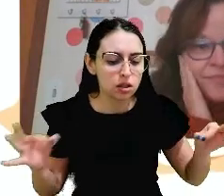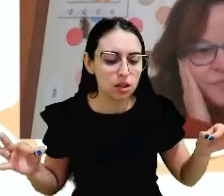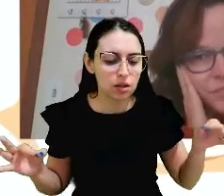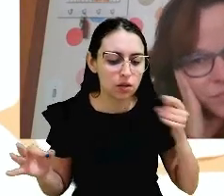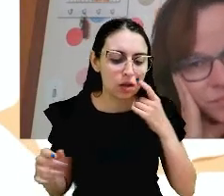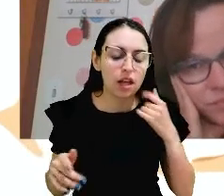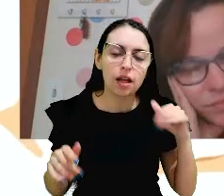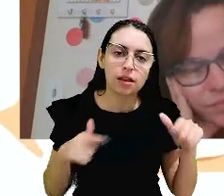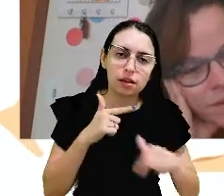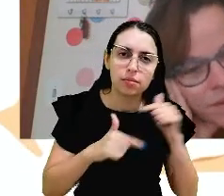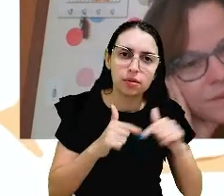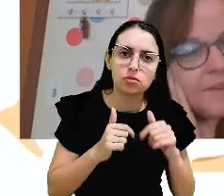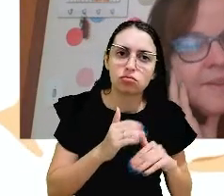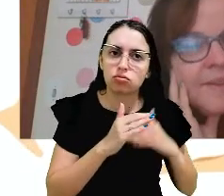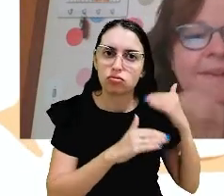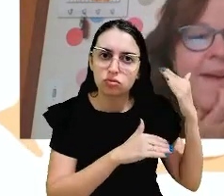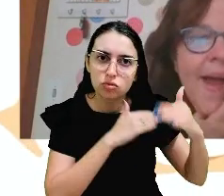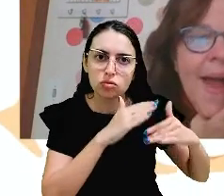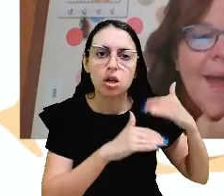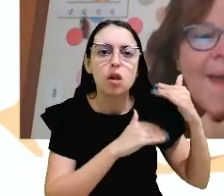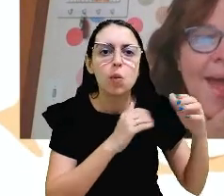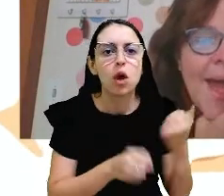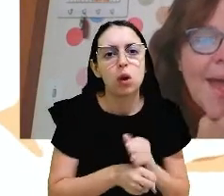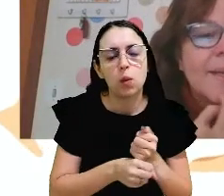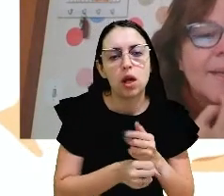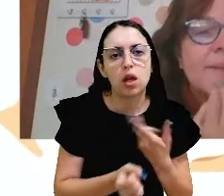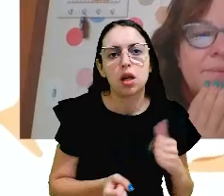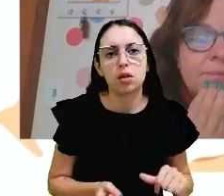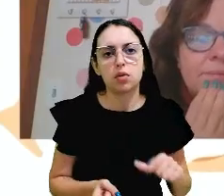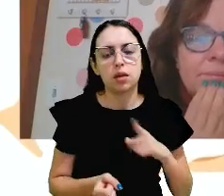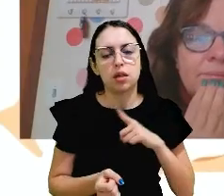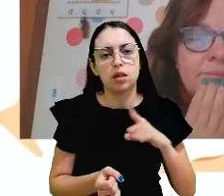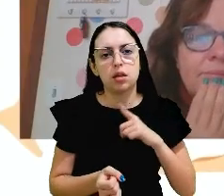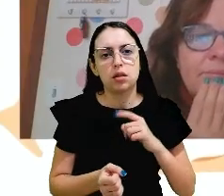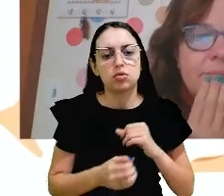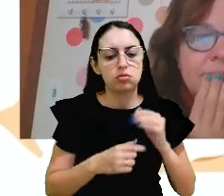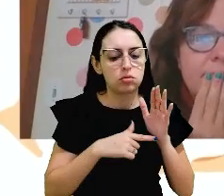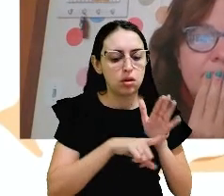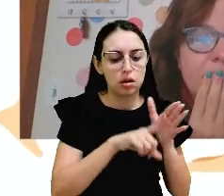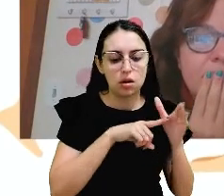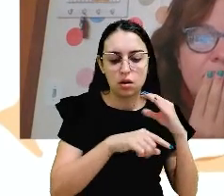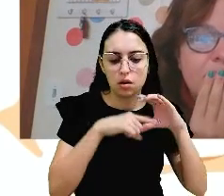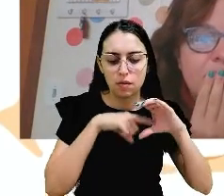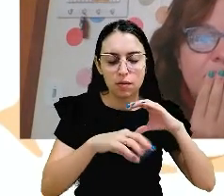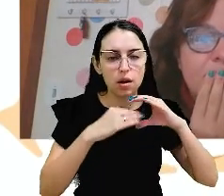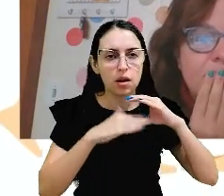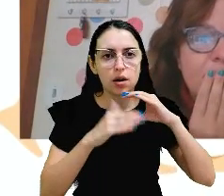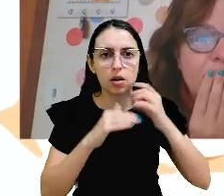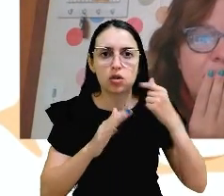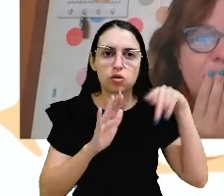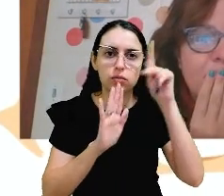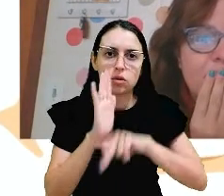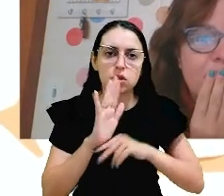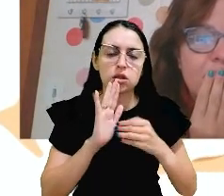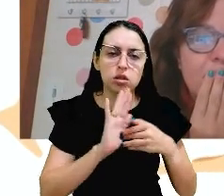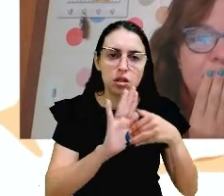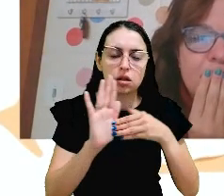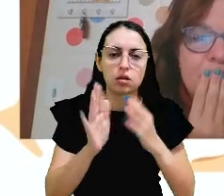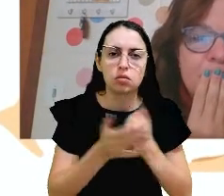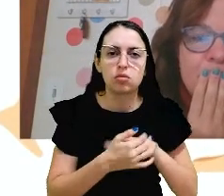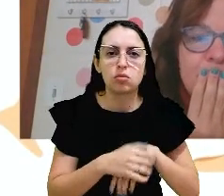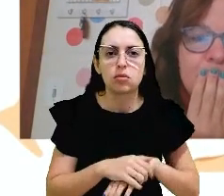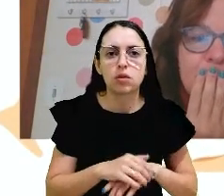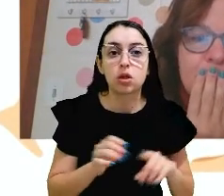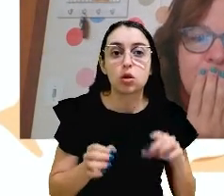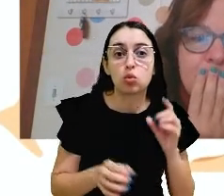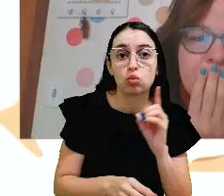tradicionais na última década. Eu tenho compartilhado vários projetos, inclusive com a diretora